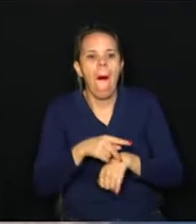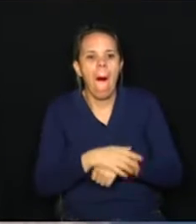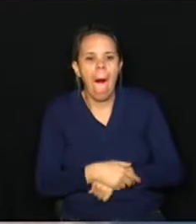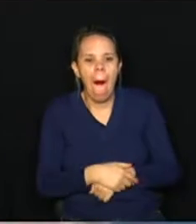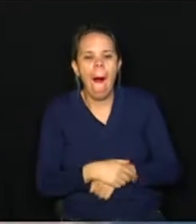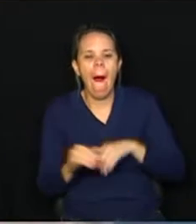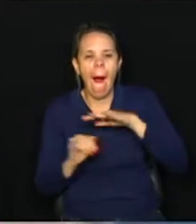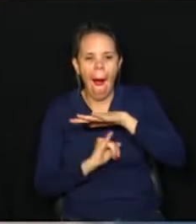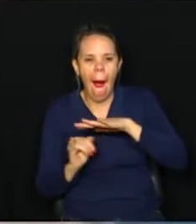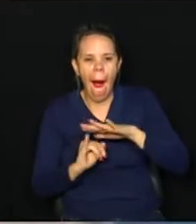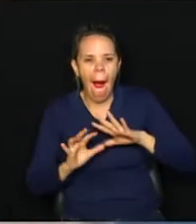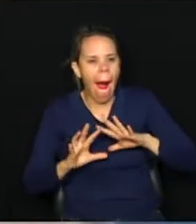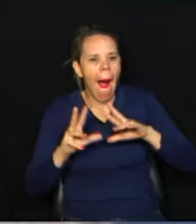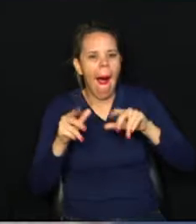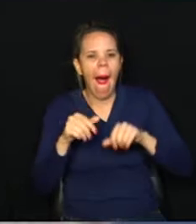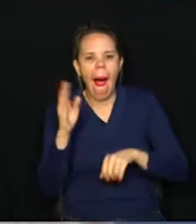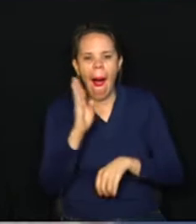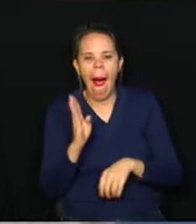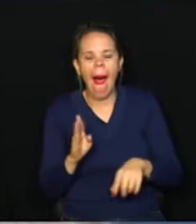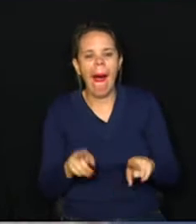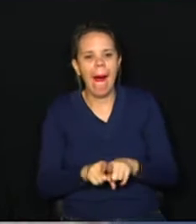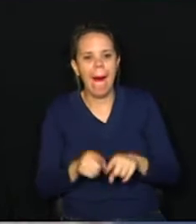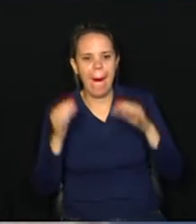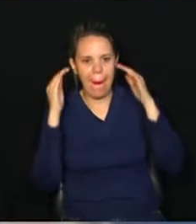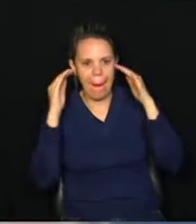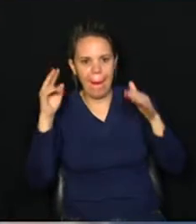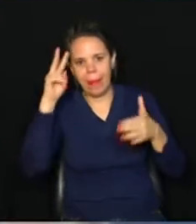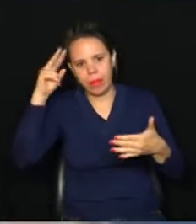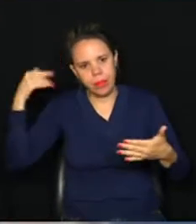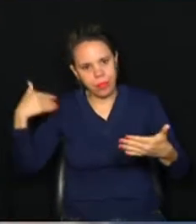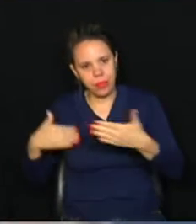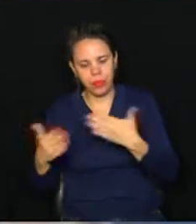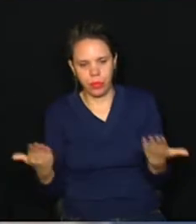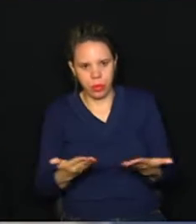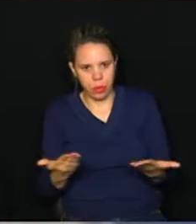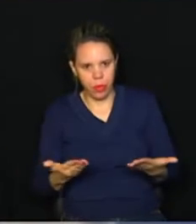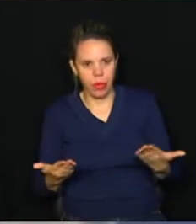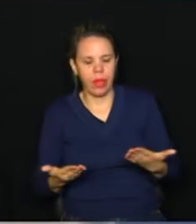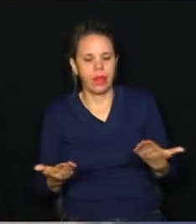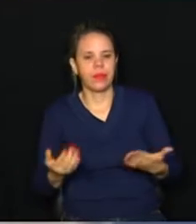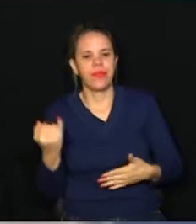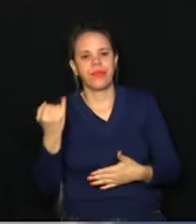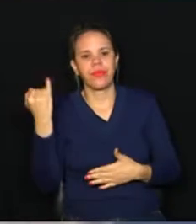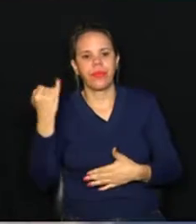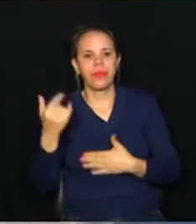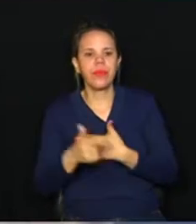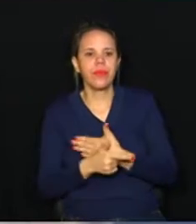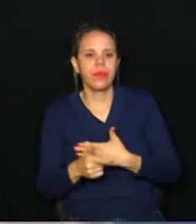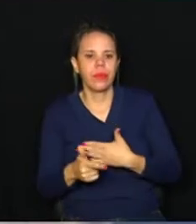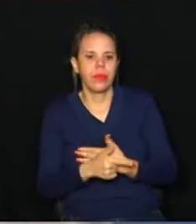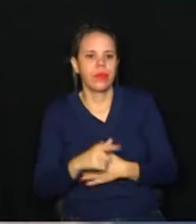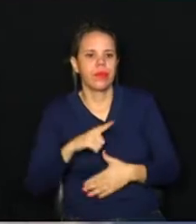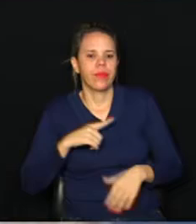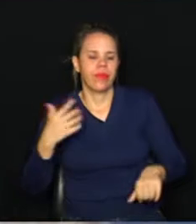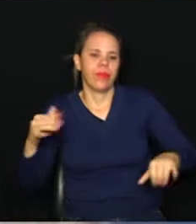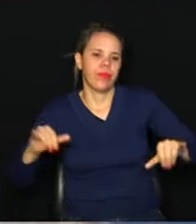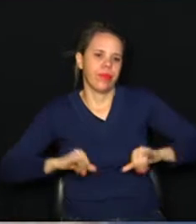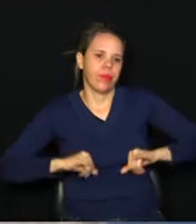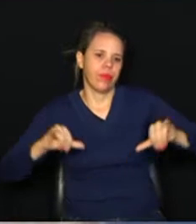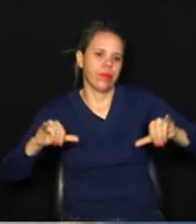Esses institutos, mesmo tendo cumprido historicamente, ainda hoje cumprindo um papel muito importante, tem sofrido